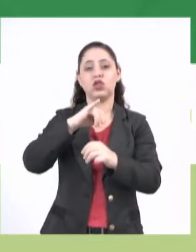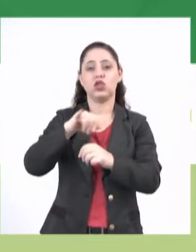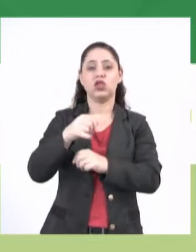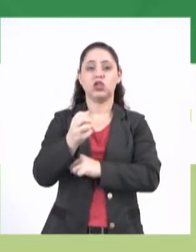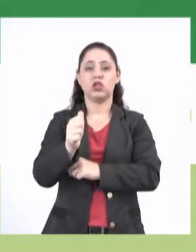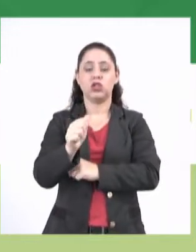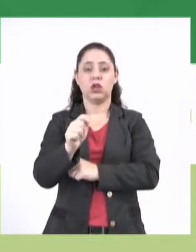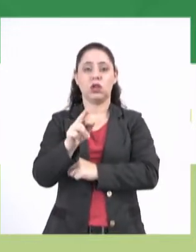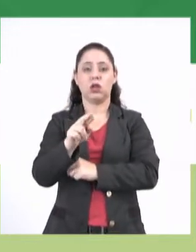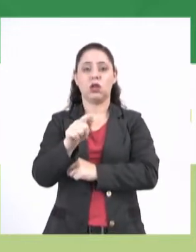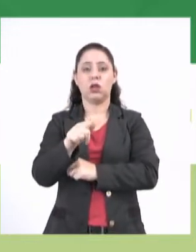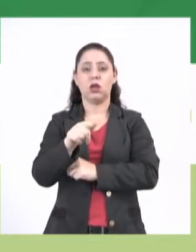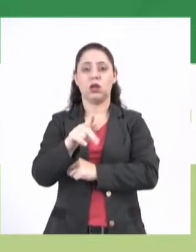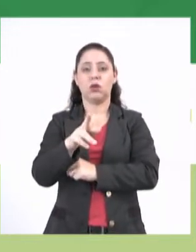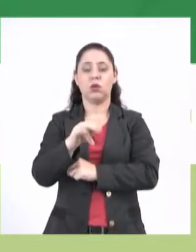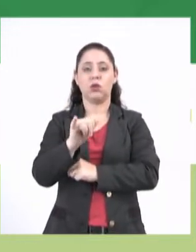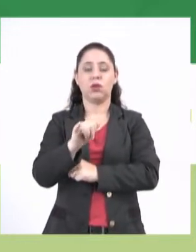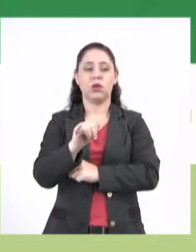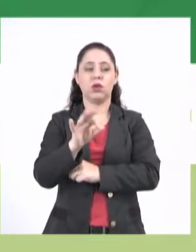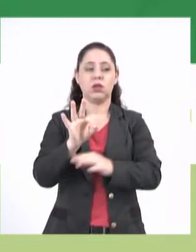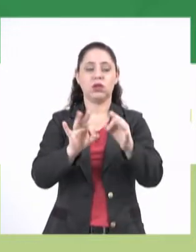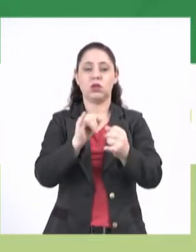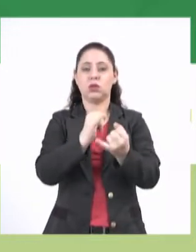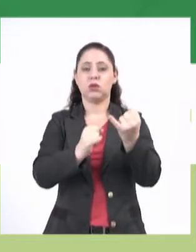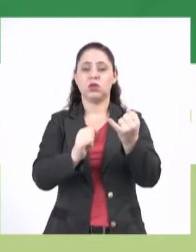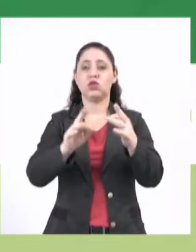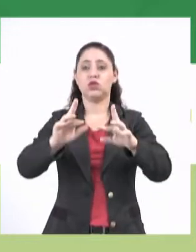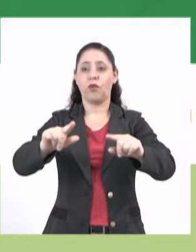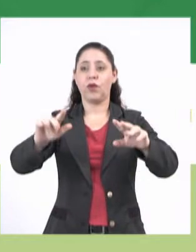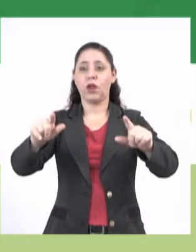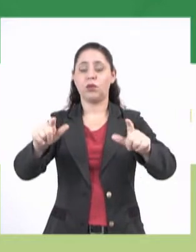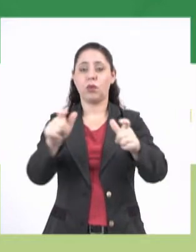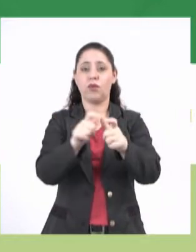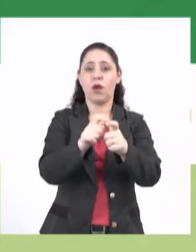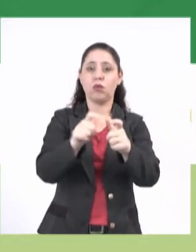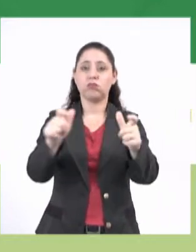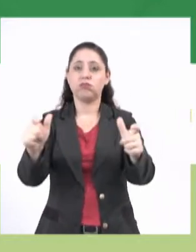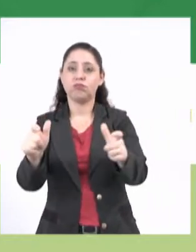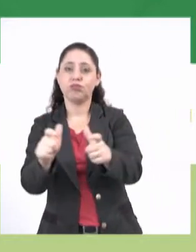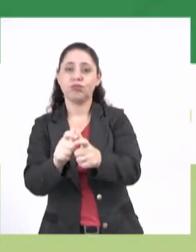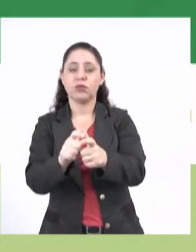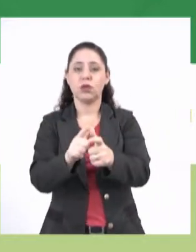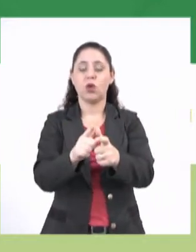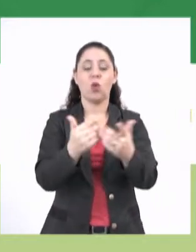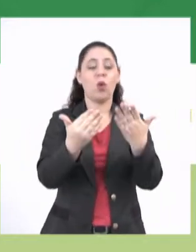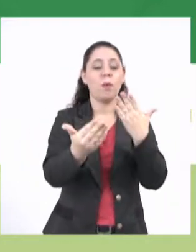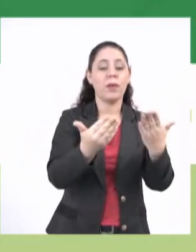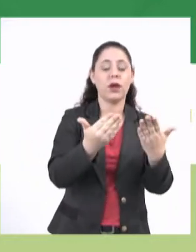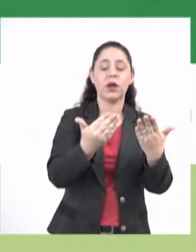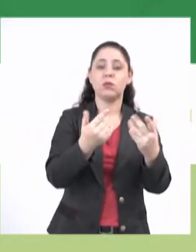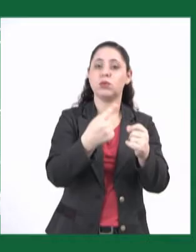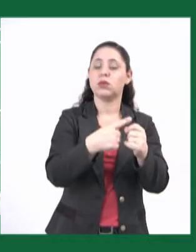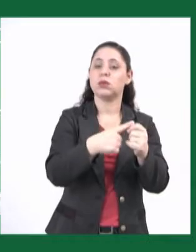coloca aí portes de município diferentes para a gente ver o tamanho do problema, né? A urgência do problema.